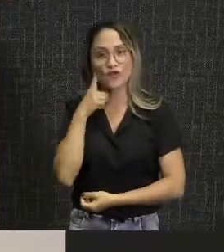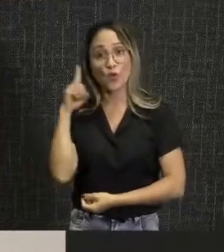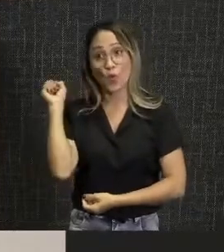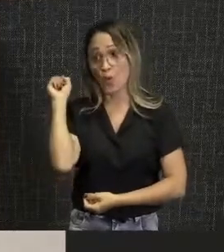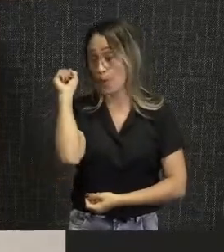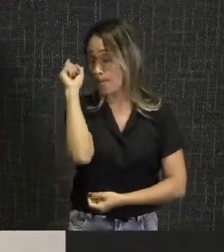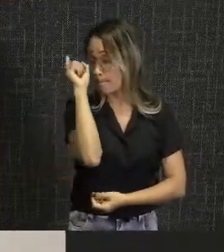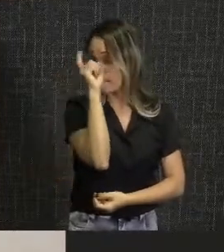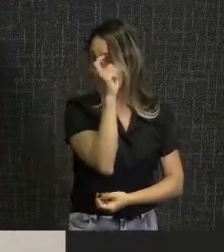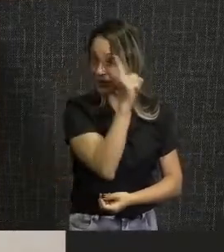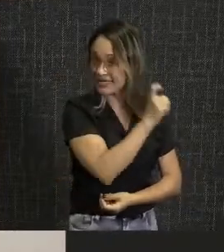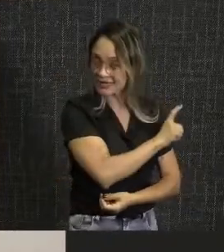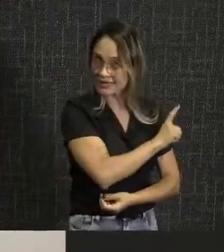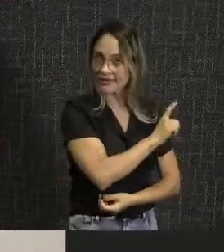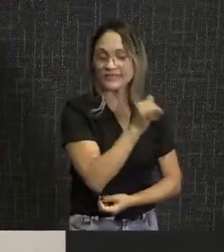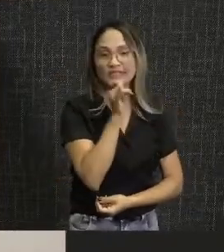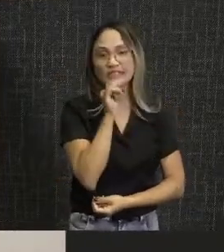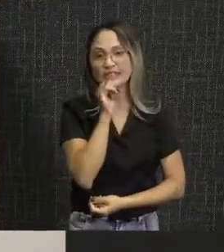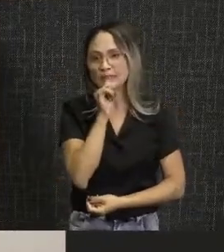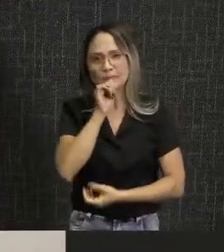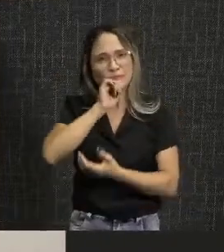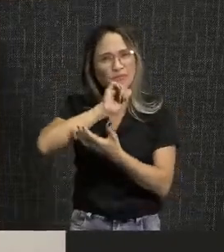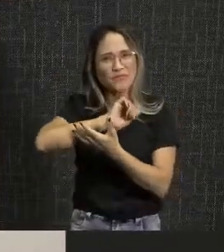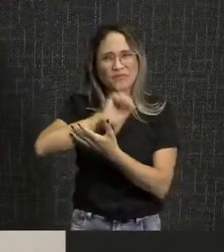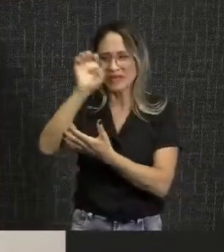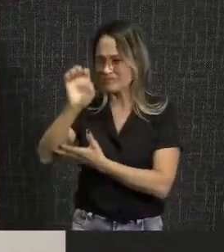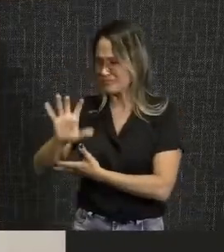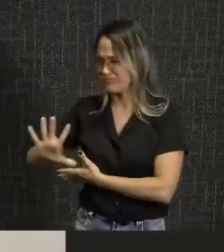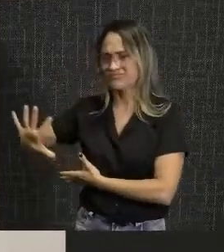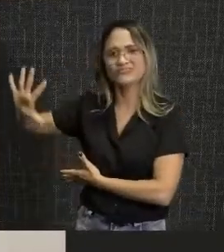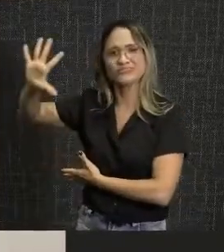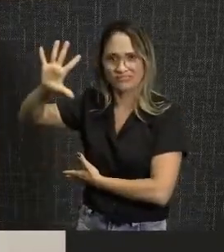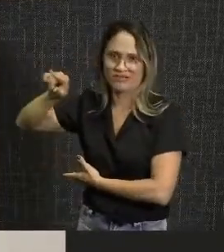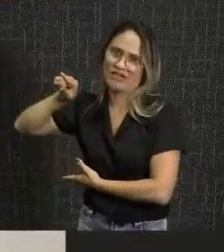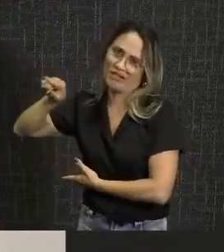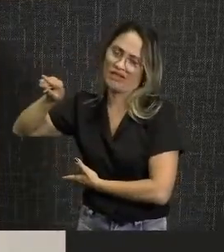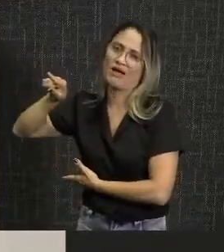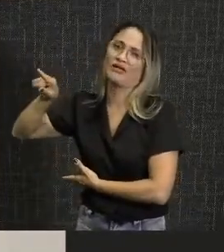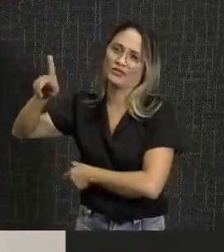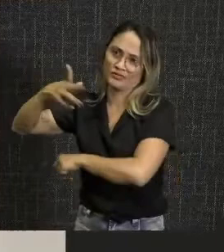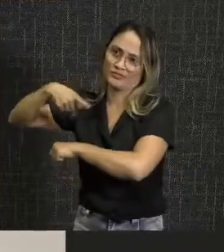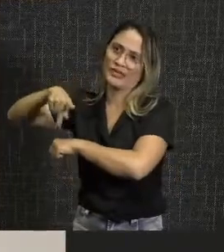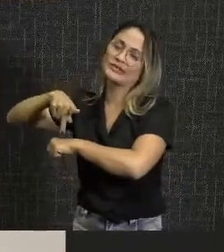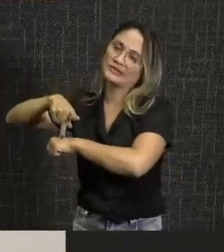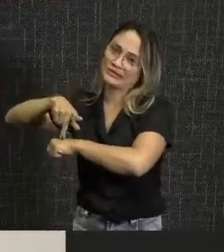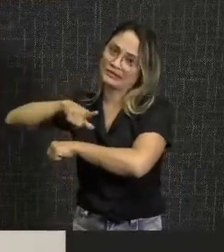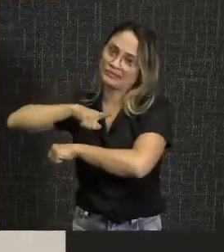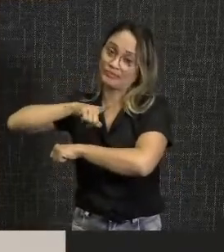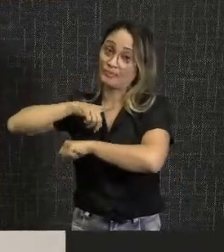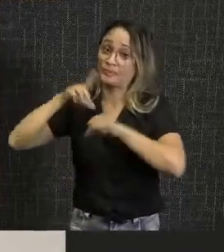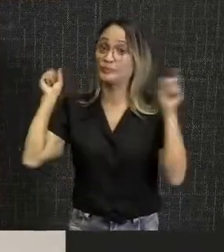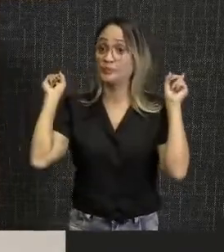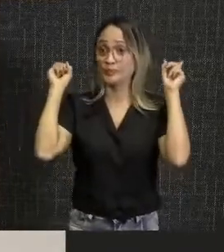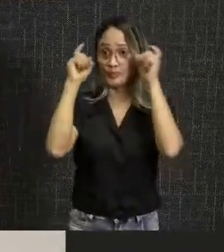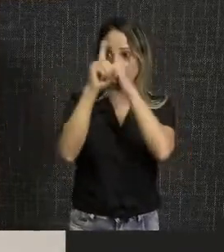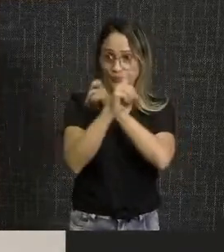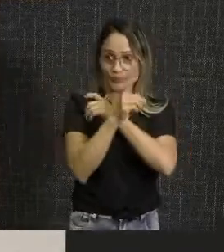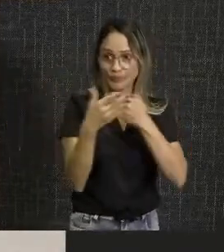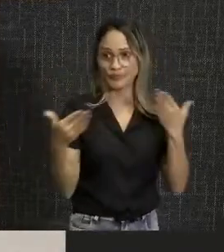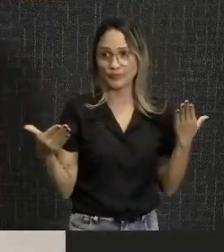complicadas, países tipo Peru, Equador, Venezuela. Então, e agora, na hora que a gente vai